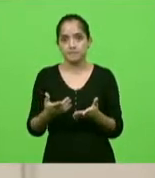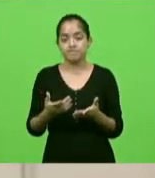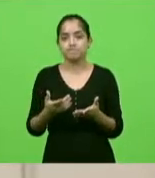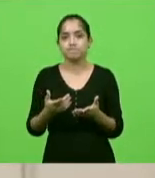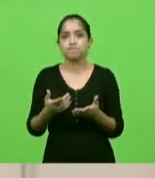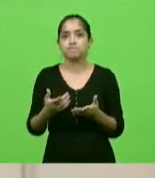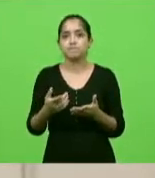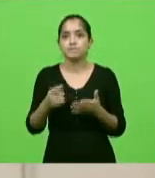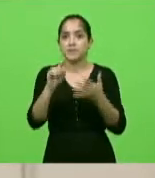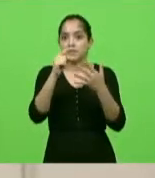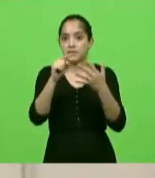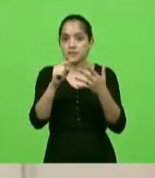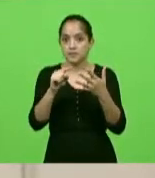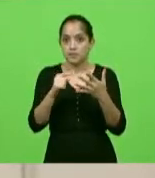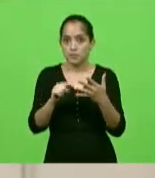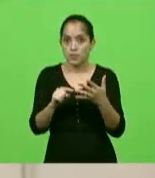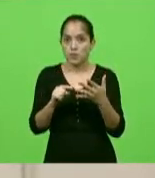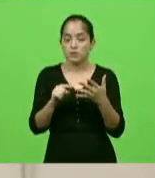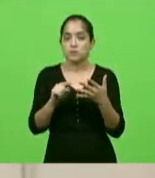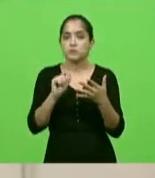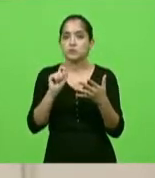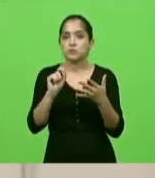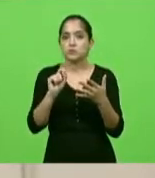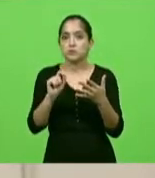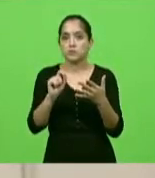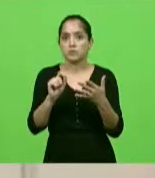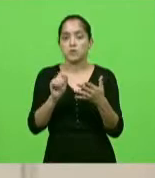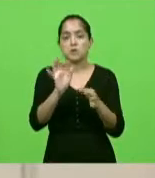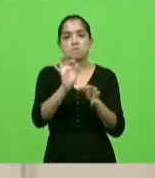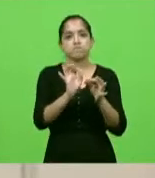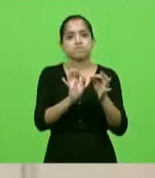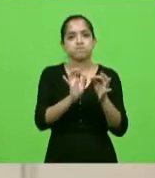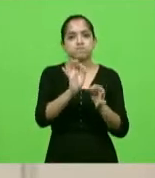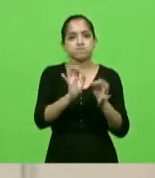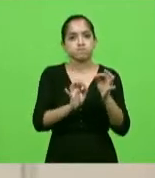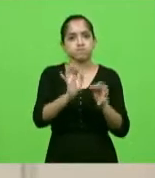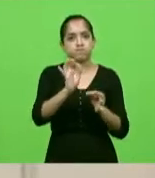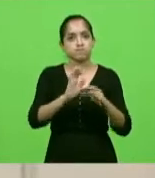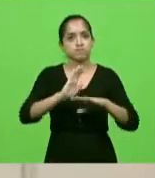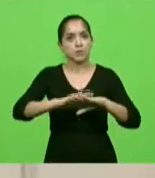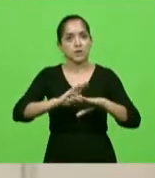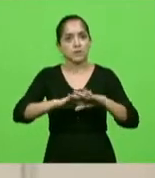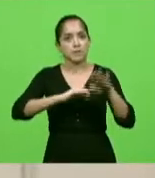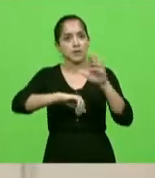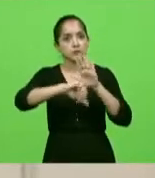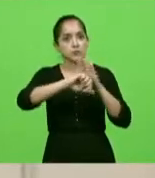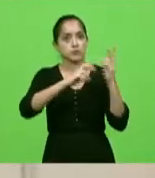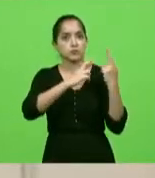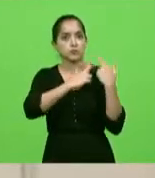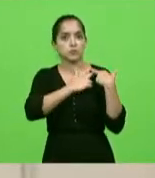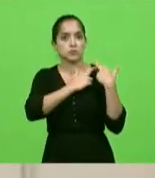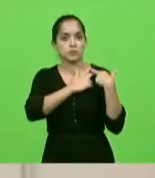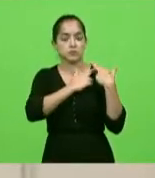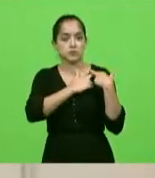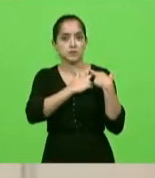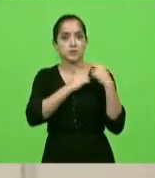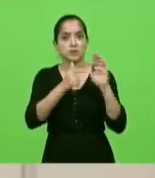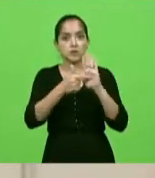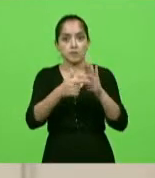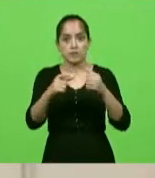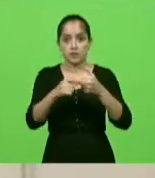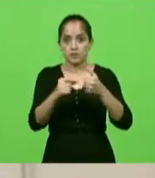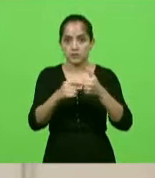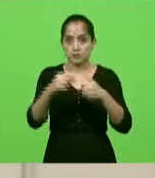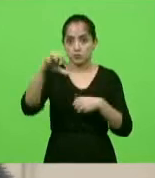tópico, não diviso a presença de justa causa para a prática do crime de responsabilidade previsto no